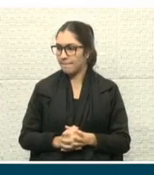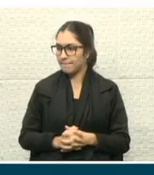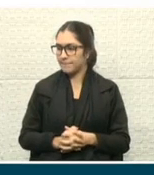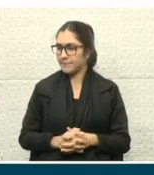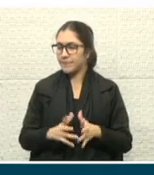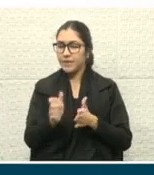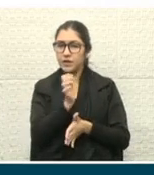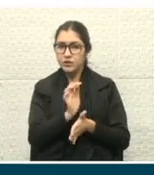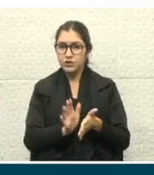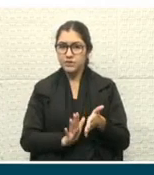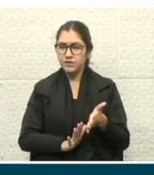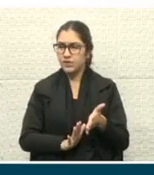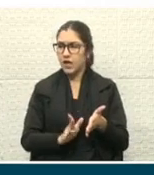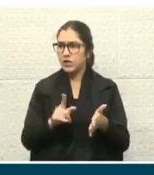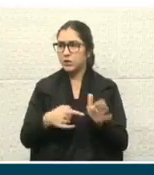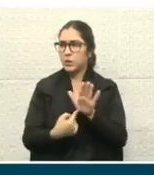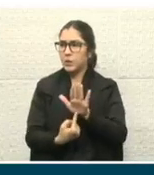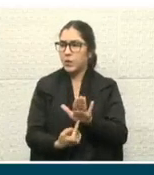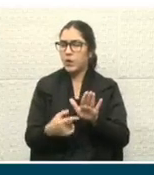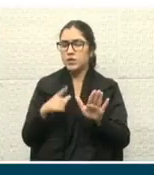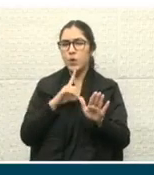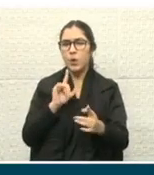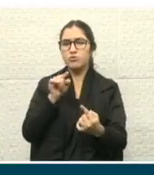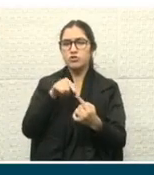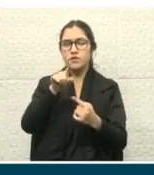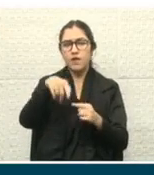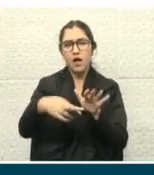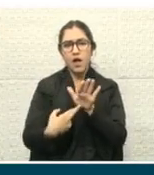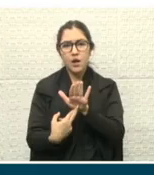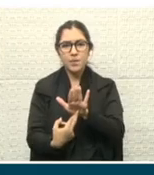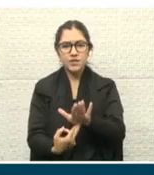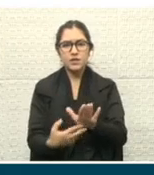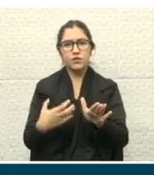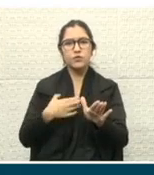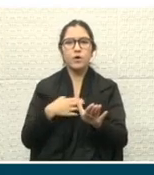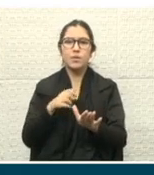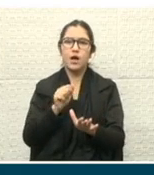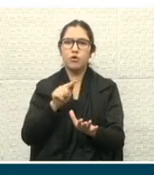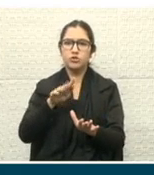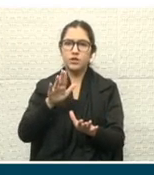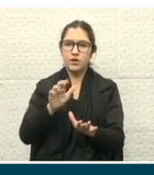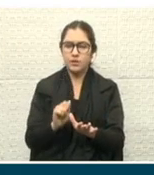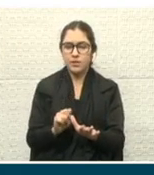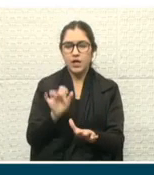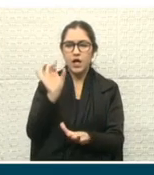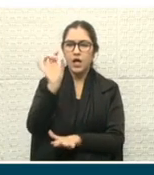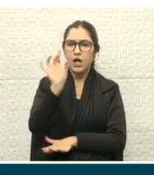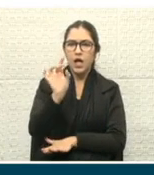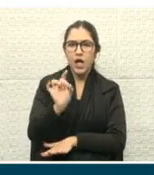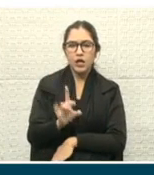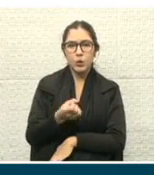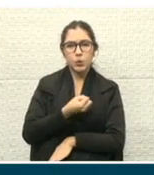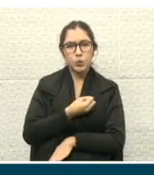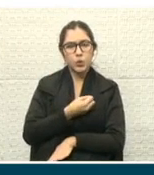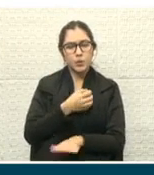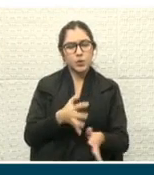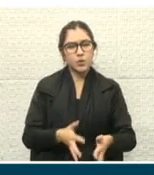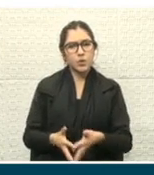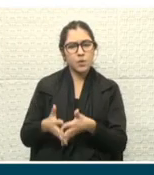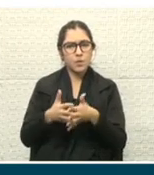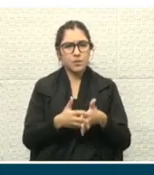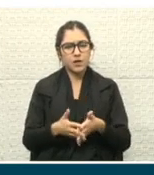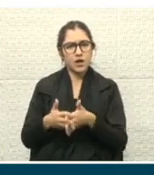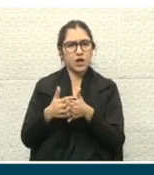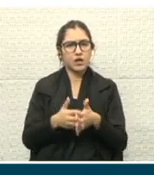A atividade indica que o objetivo é representar na forma algébrica cada um dos números